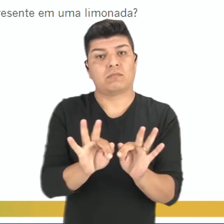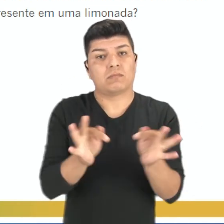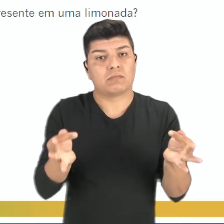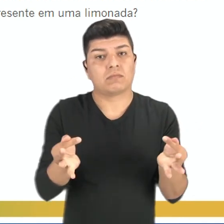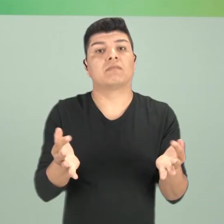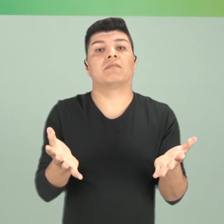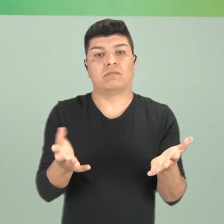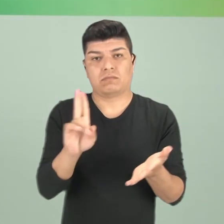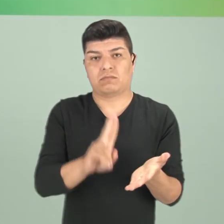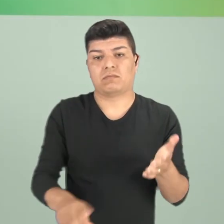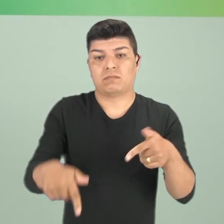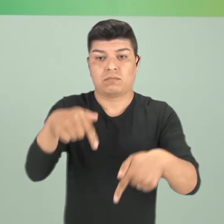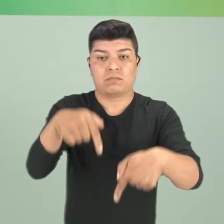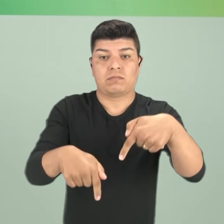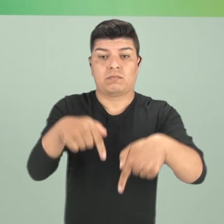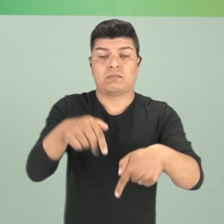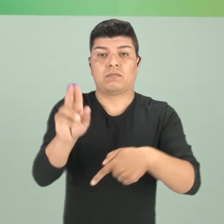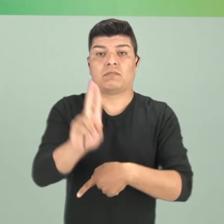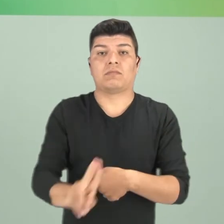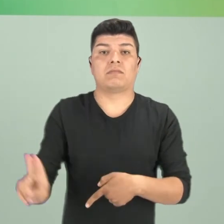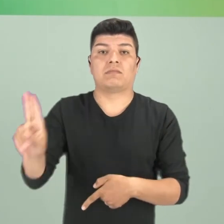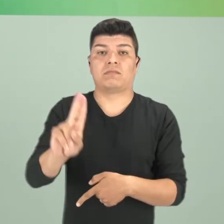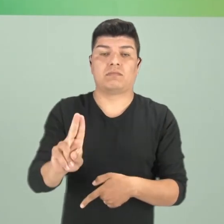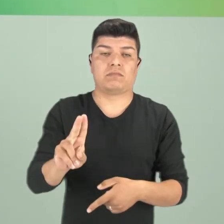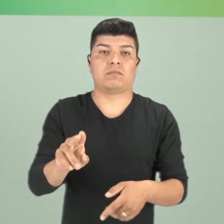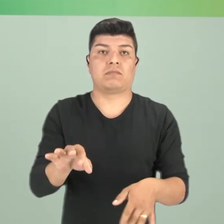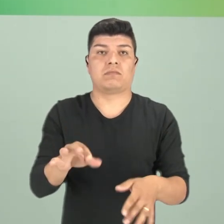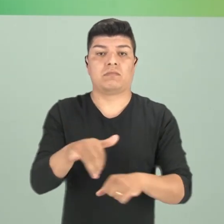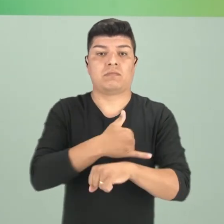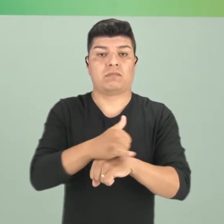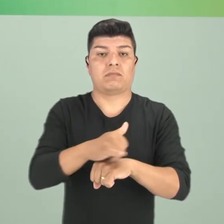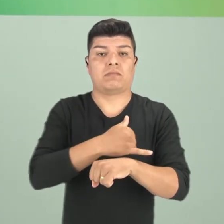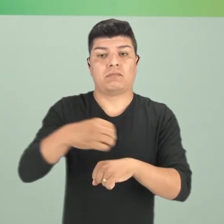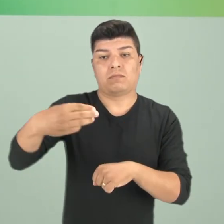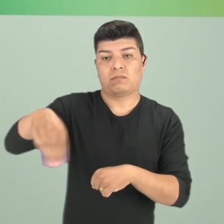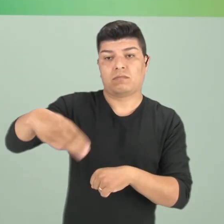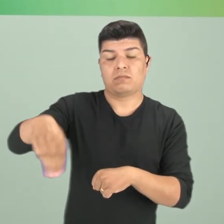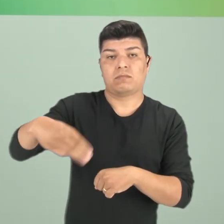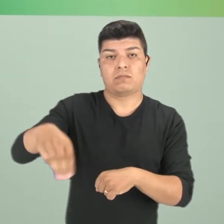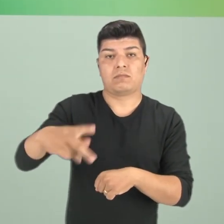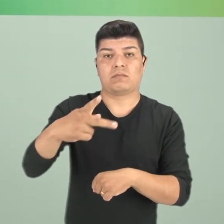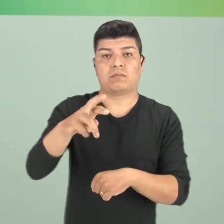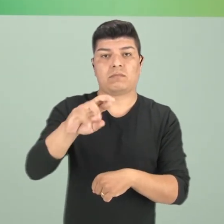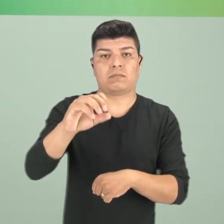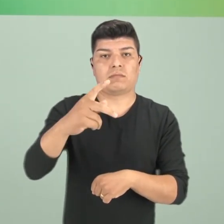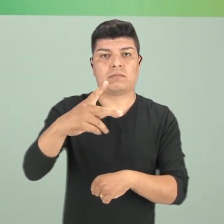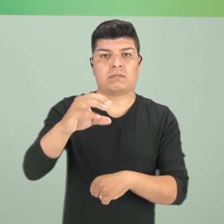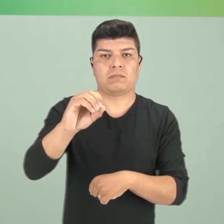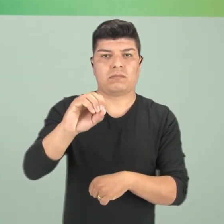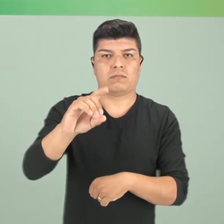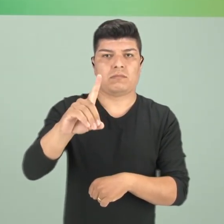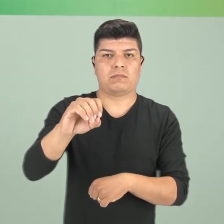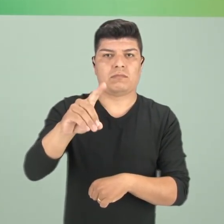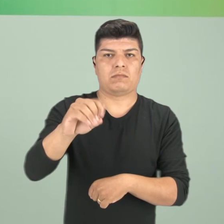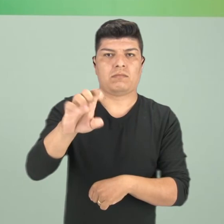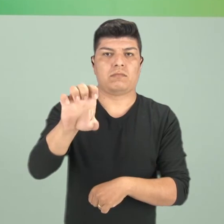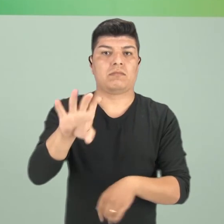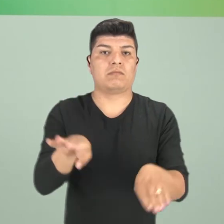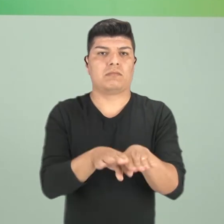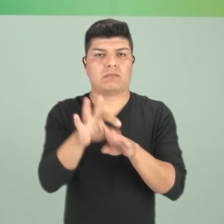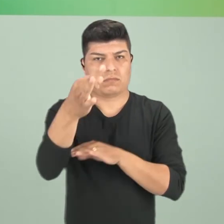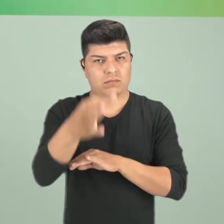simples aplicada à química que se utiliza-se das estratégias matemáticas da proporcionalidade,